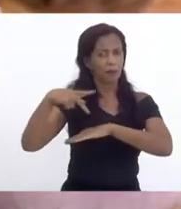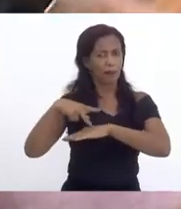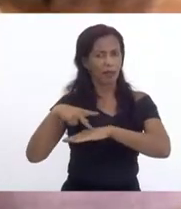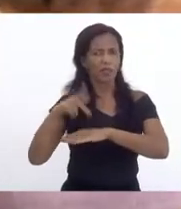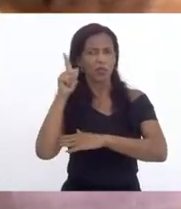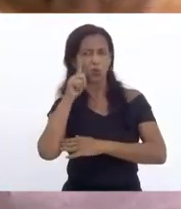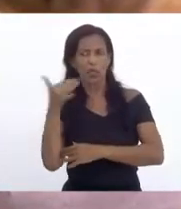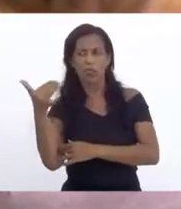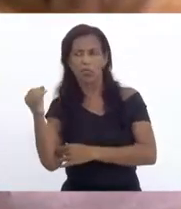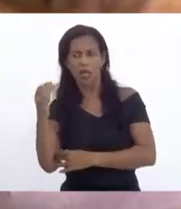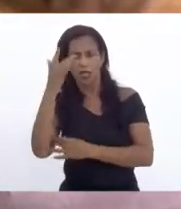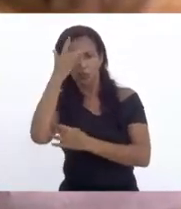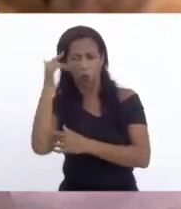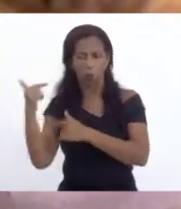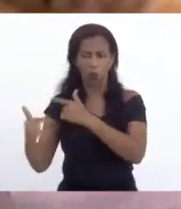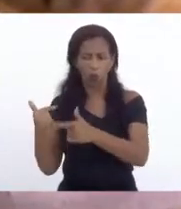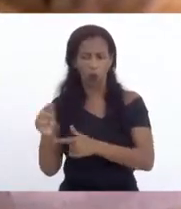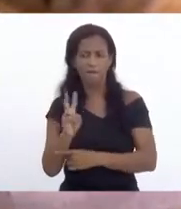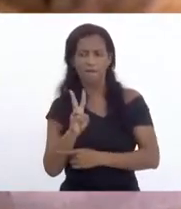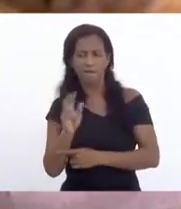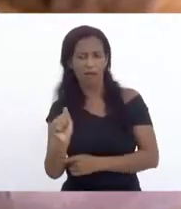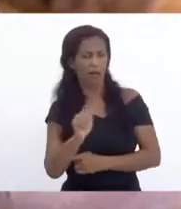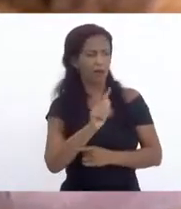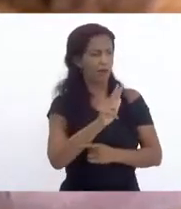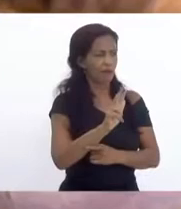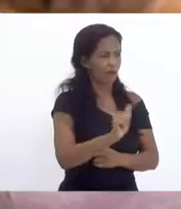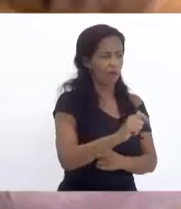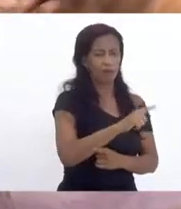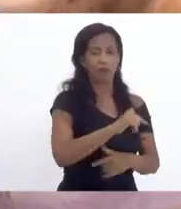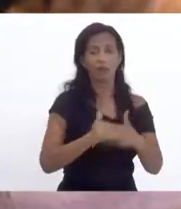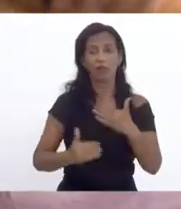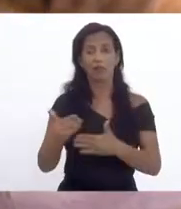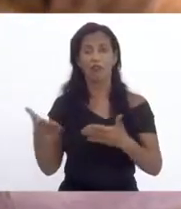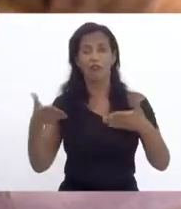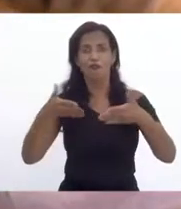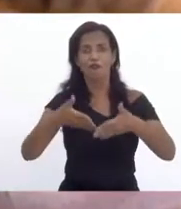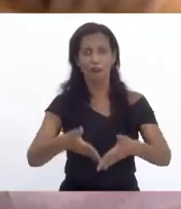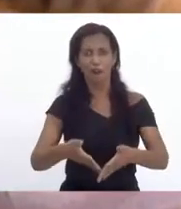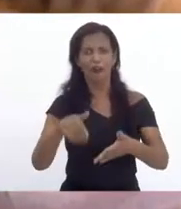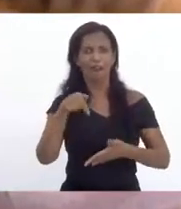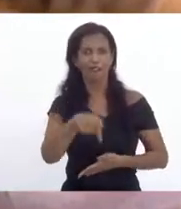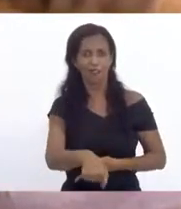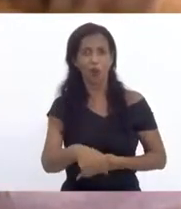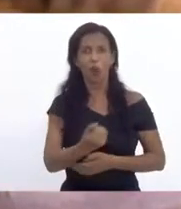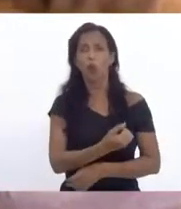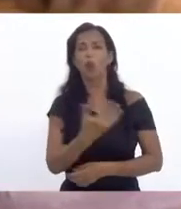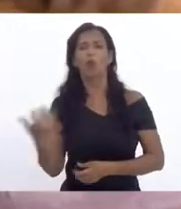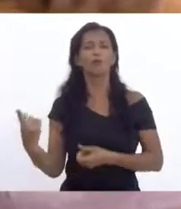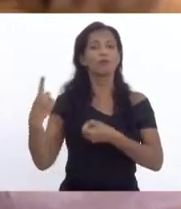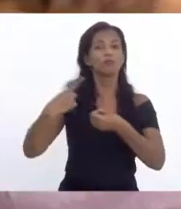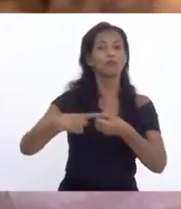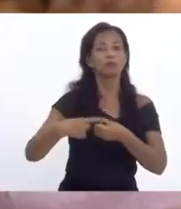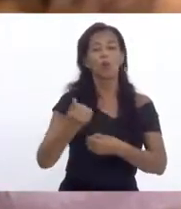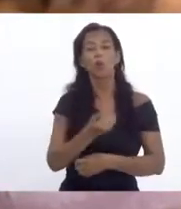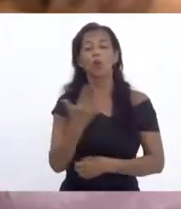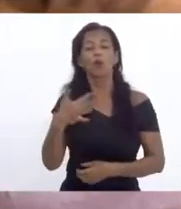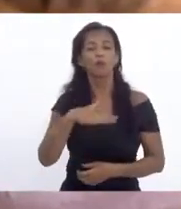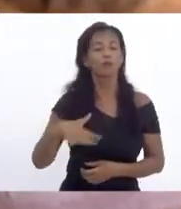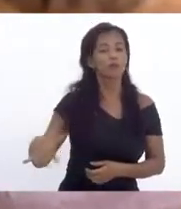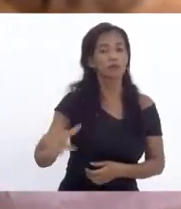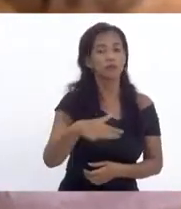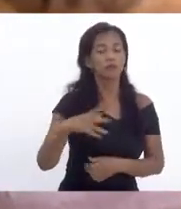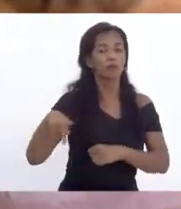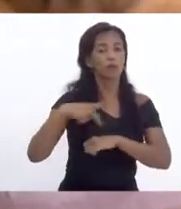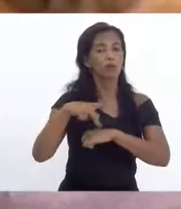empregando 10 pessoas. E é esse tipo de desenvolvimento focado na nossa vocação. Quantos municípios, quantas regiões